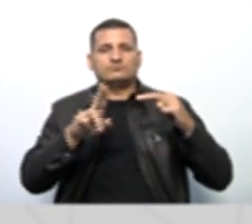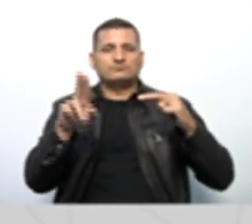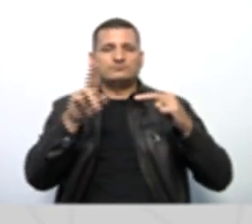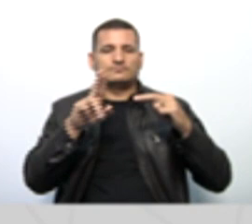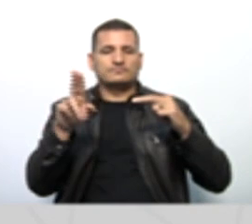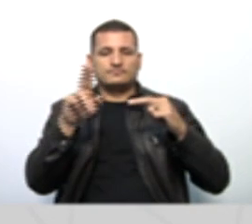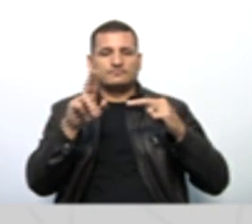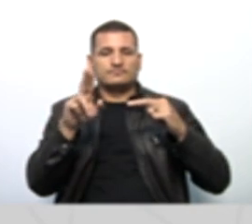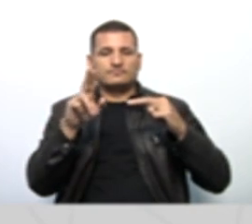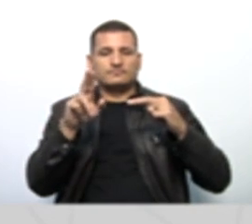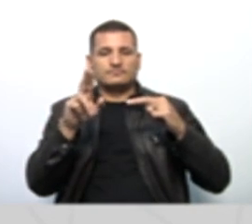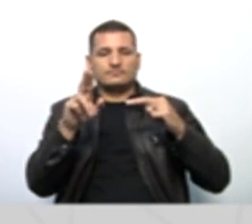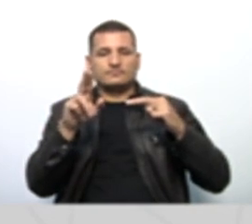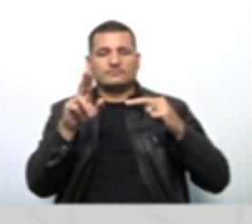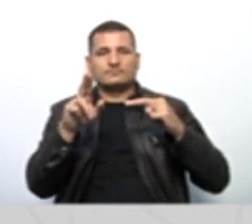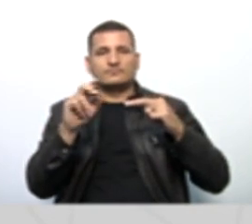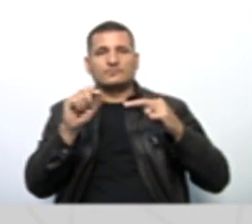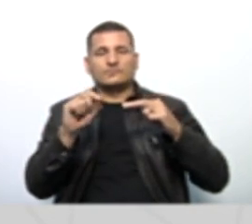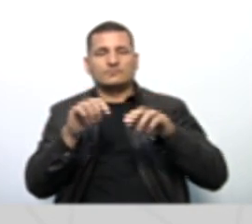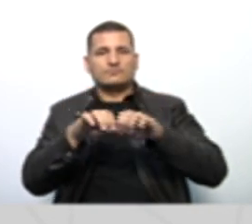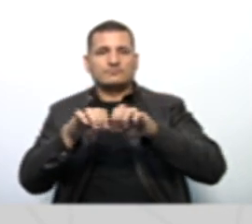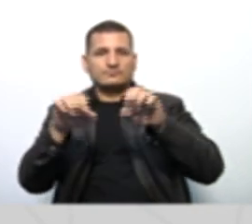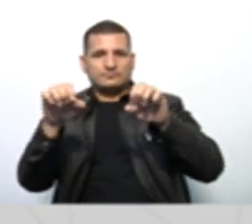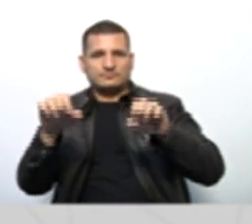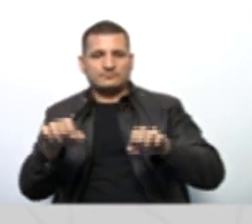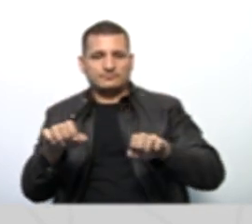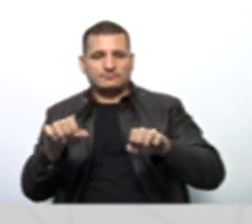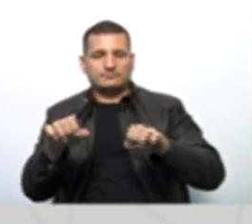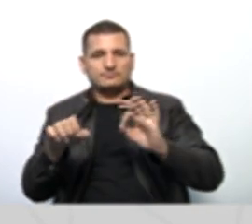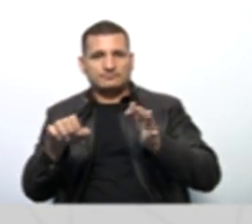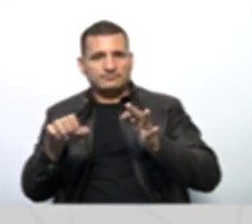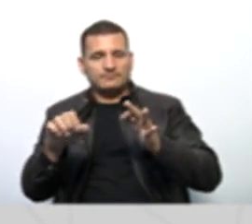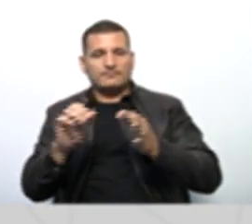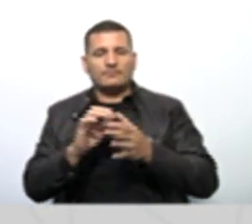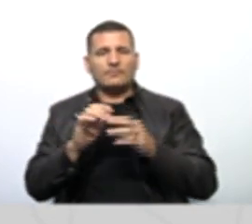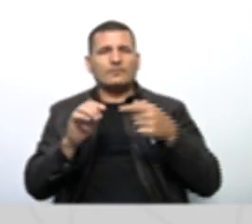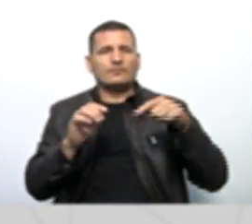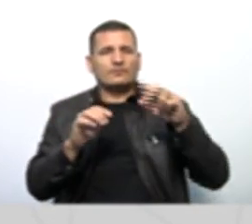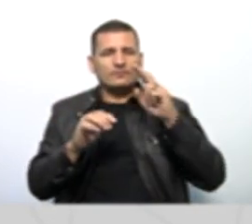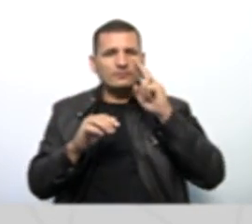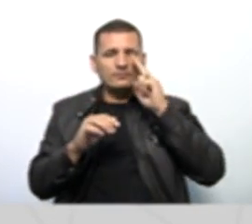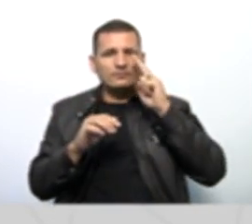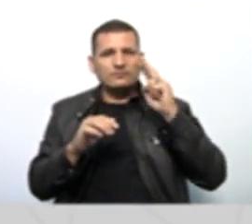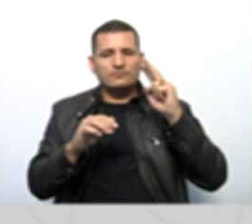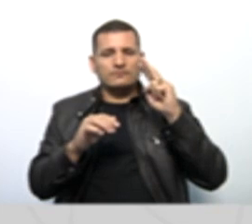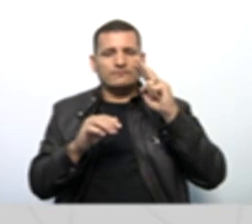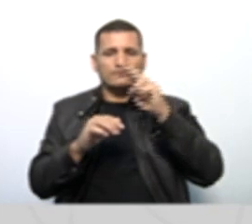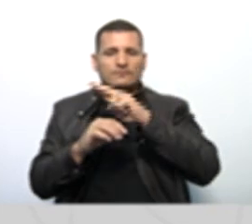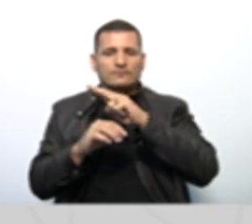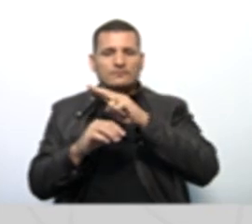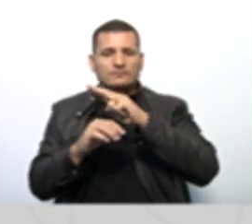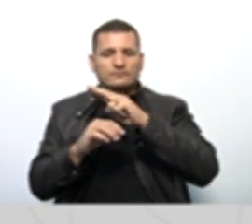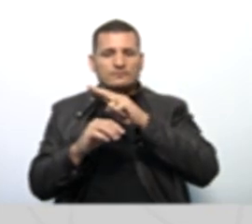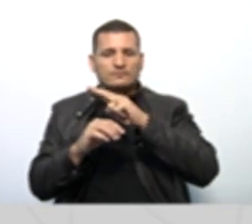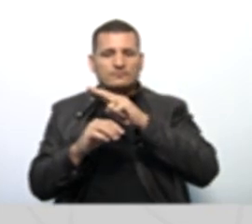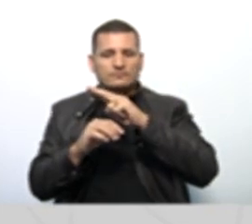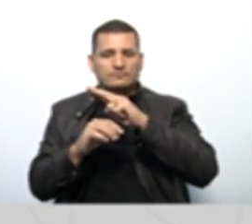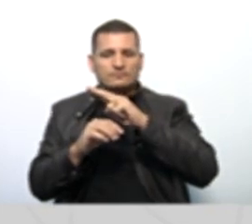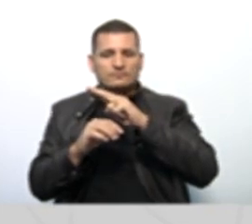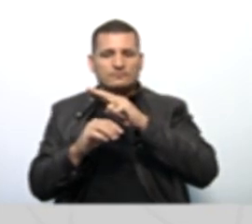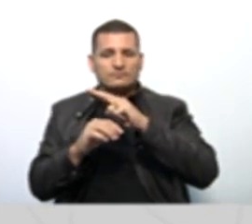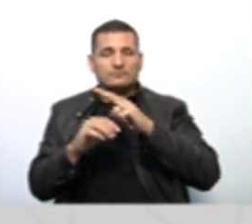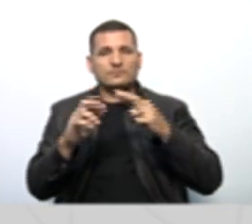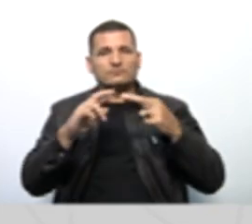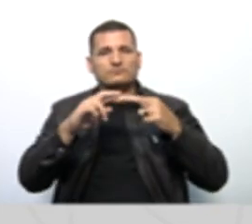criar a nossa infra-estrutura certo como vocês podem ver aqui na imagem o cabo ele é